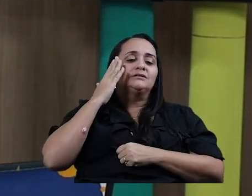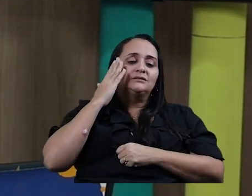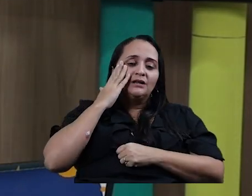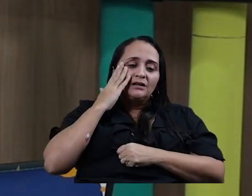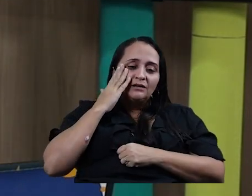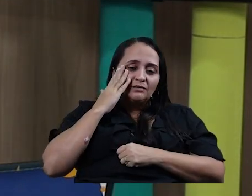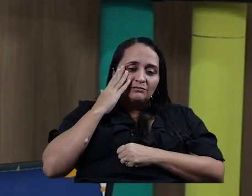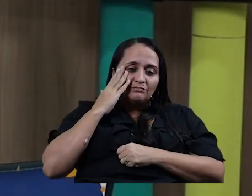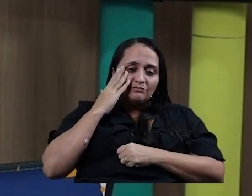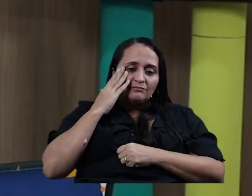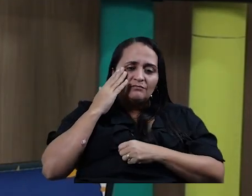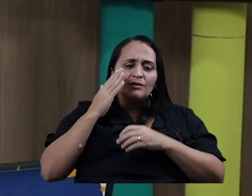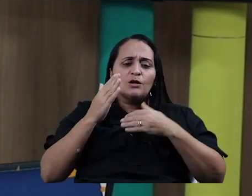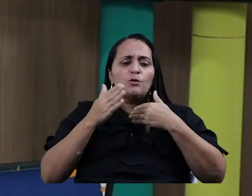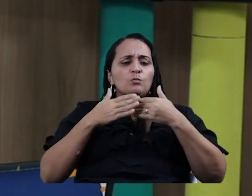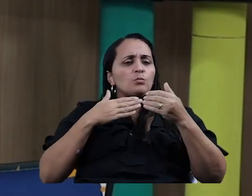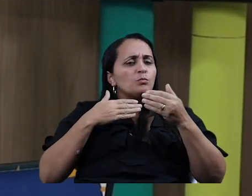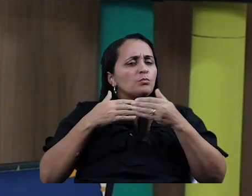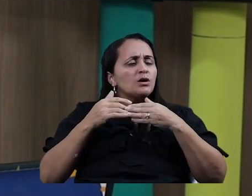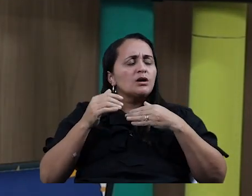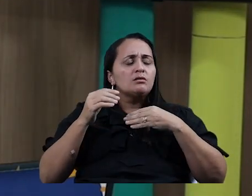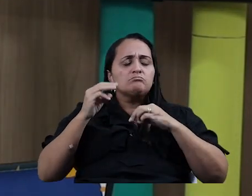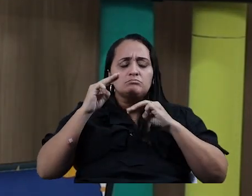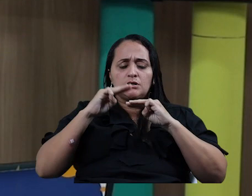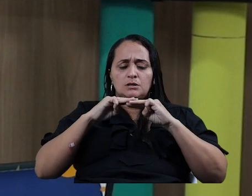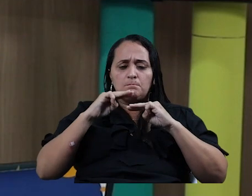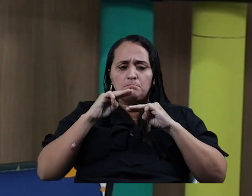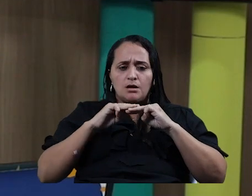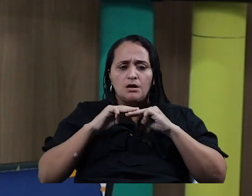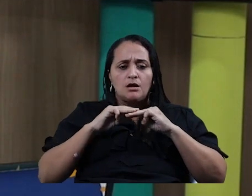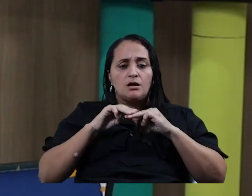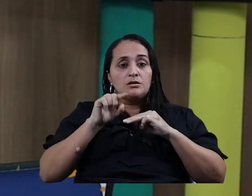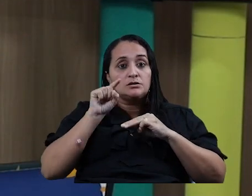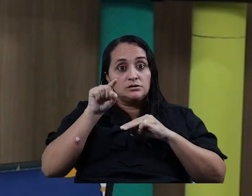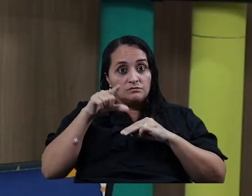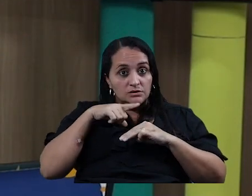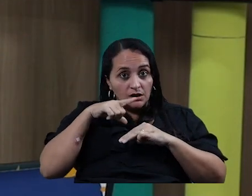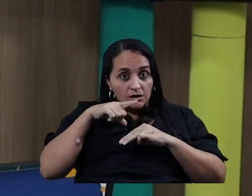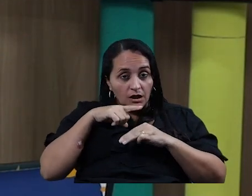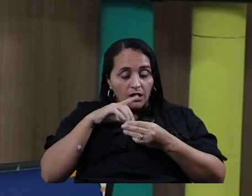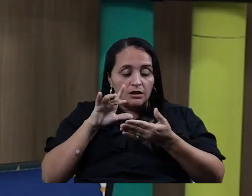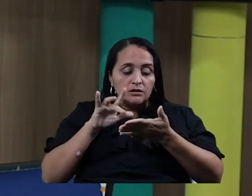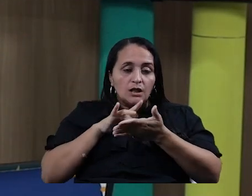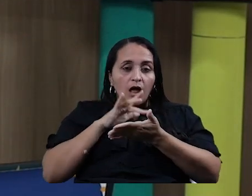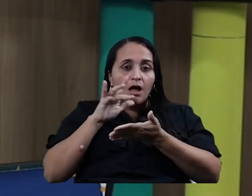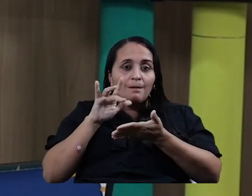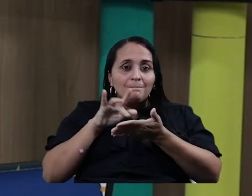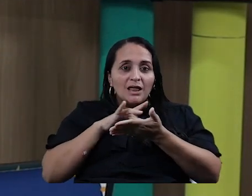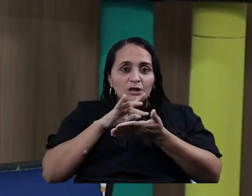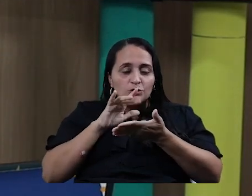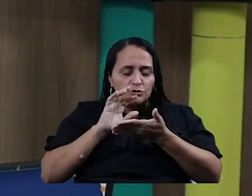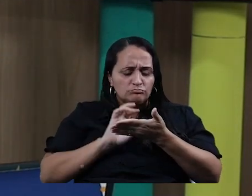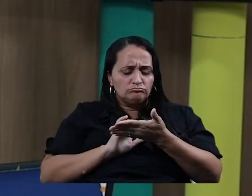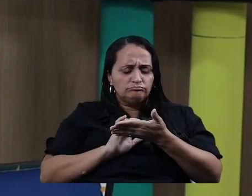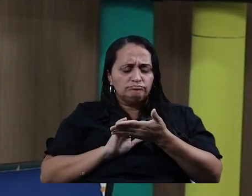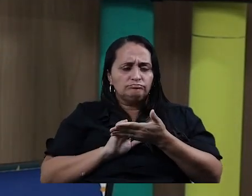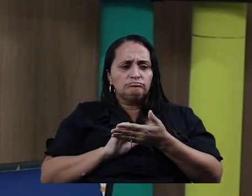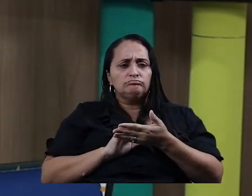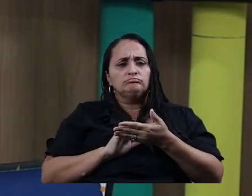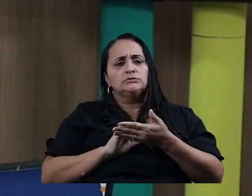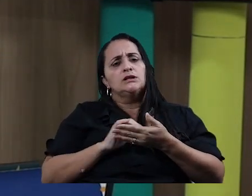Pega em casa qualquer material ou até o próprio tablet, se você tiver à disposição de tablet,